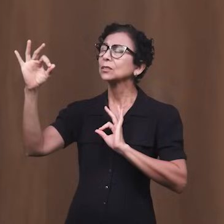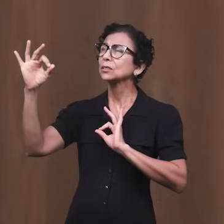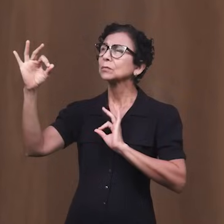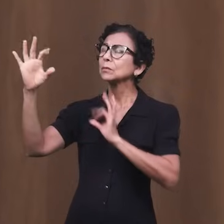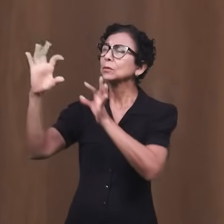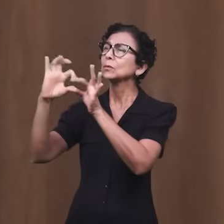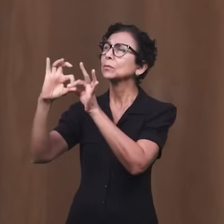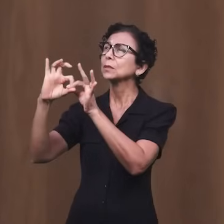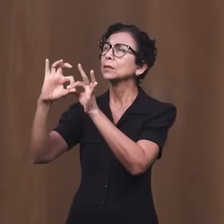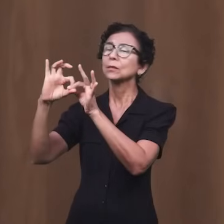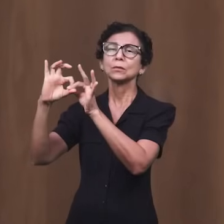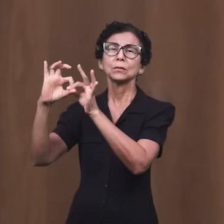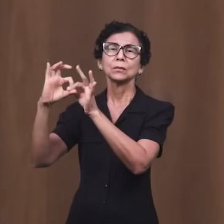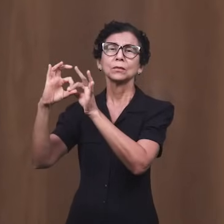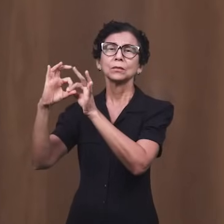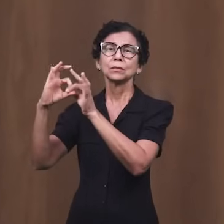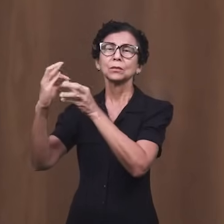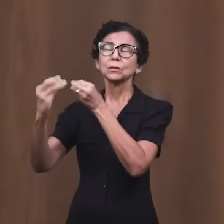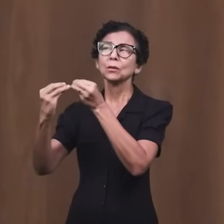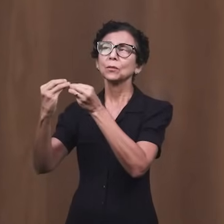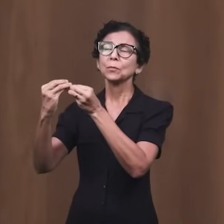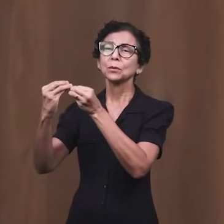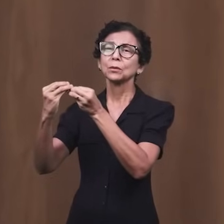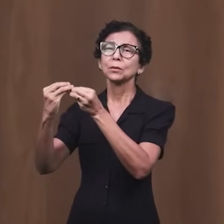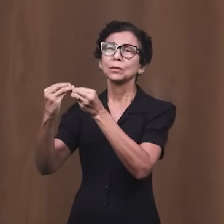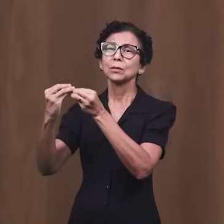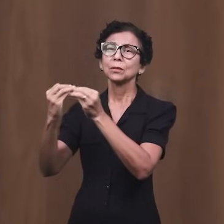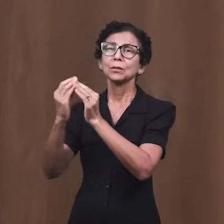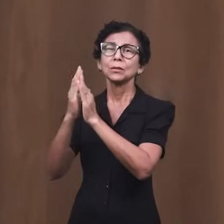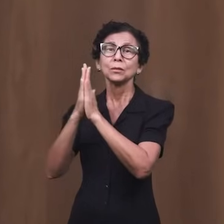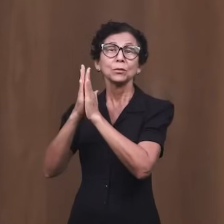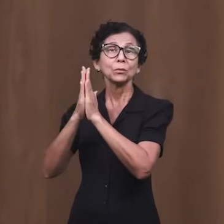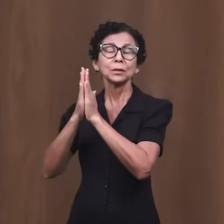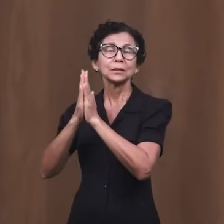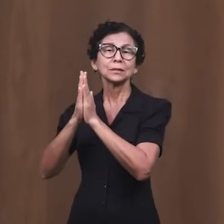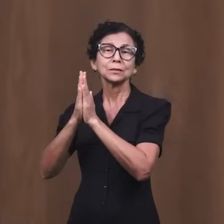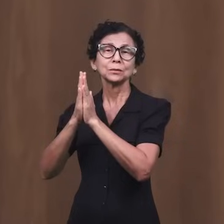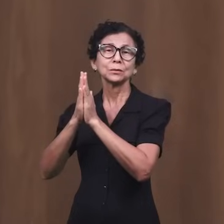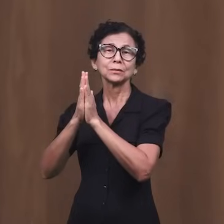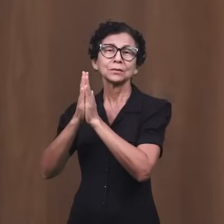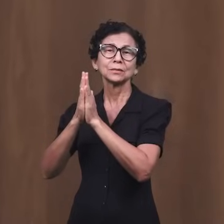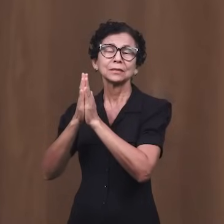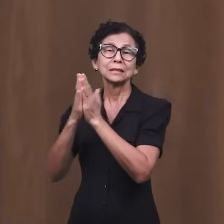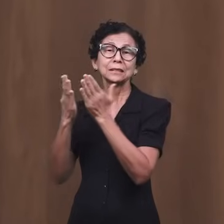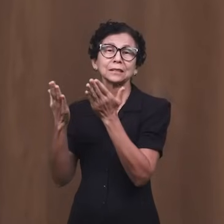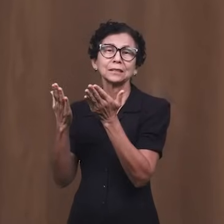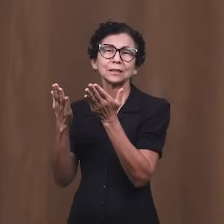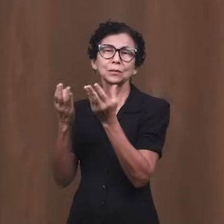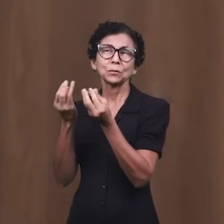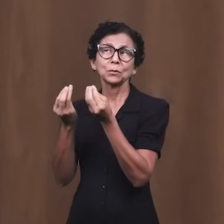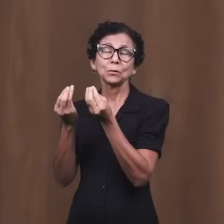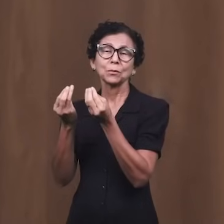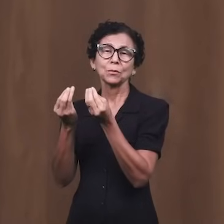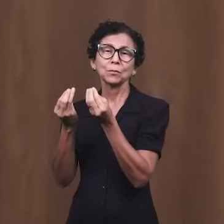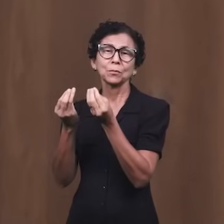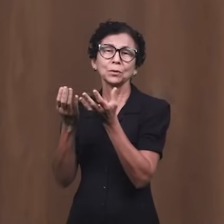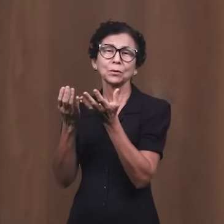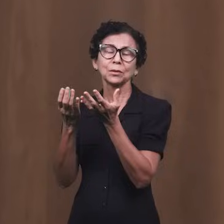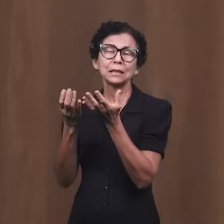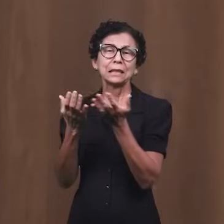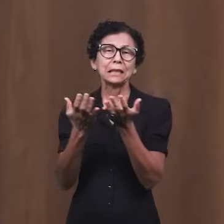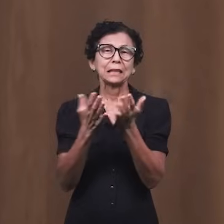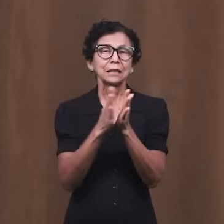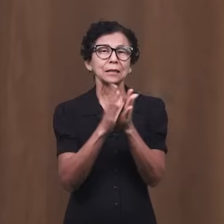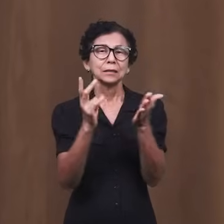e manter esse diálogo isso significa está em comunhão então não tem como nós extraímos da